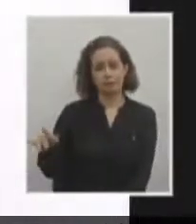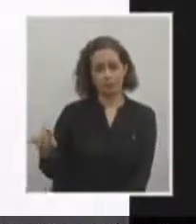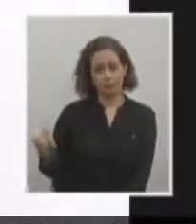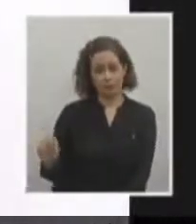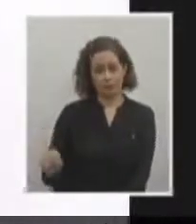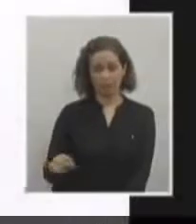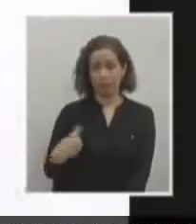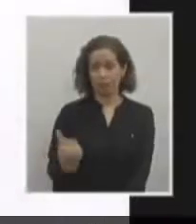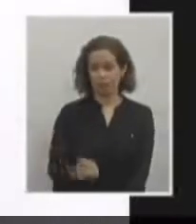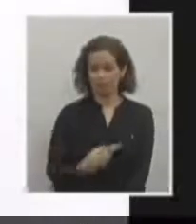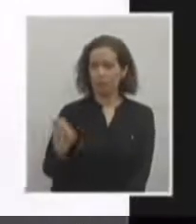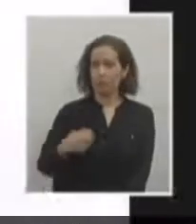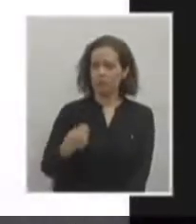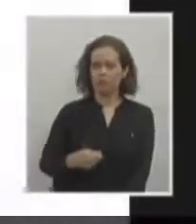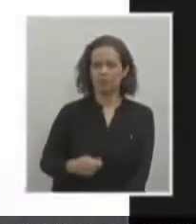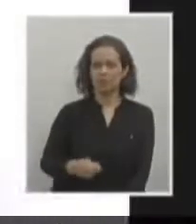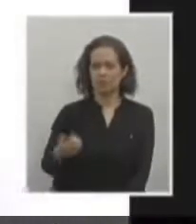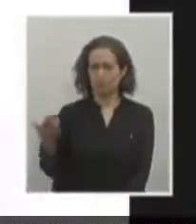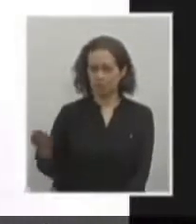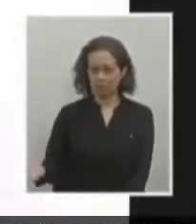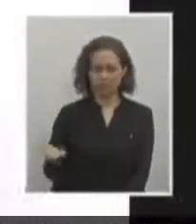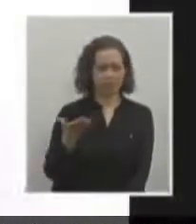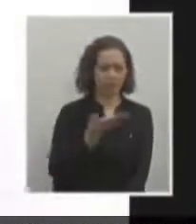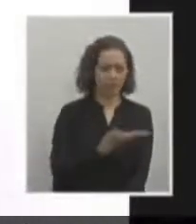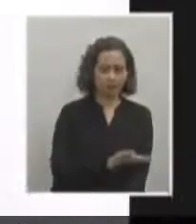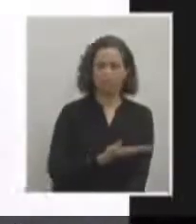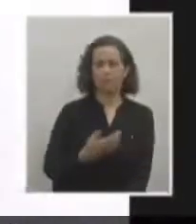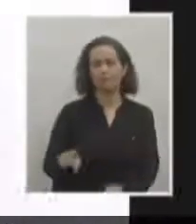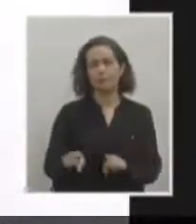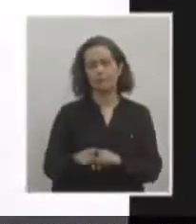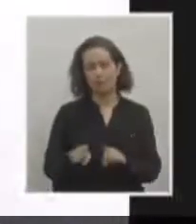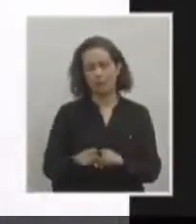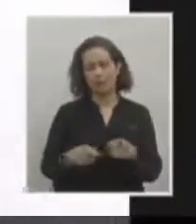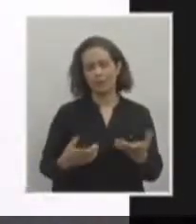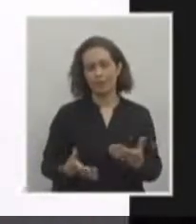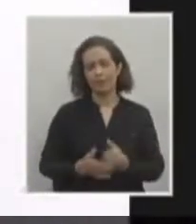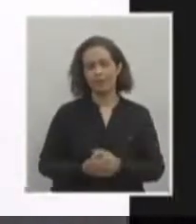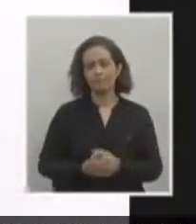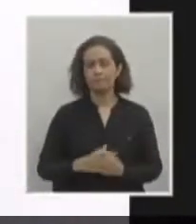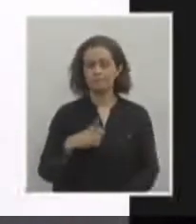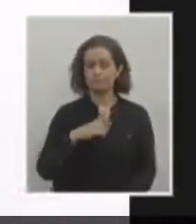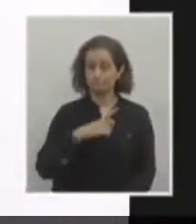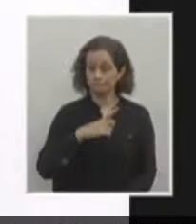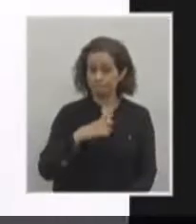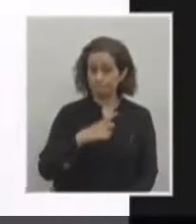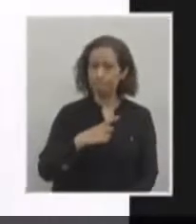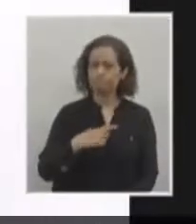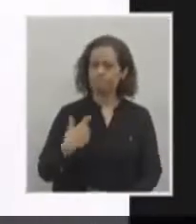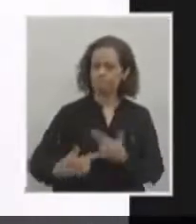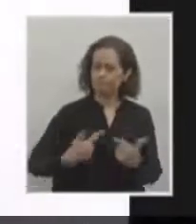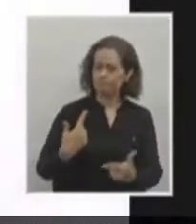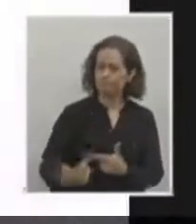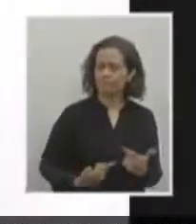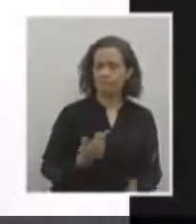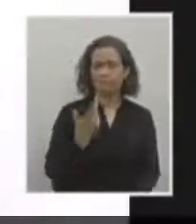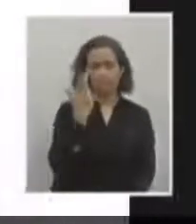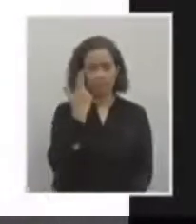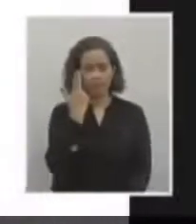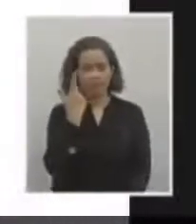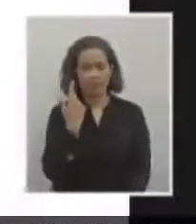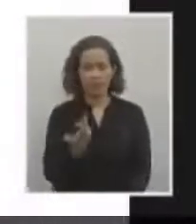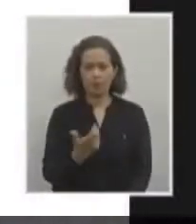quanto do designado para complementar as nossas cargas horárias, para manter a nossa rede em funcionamento, e a gente não quer divergência entre